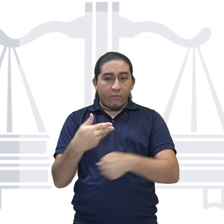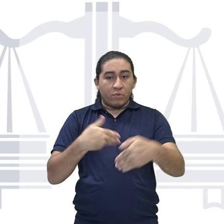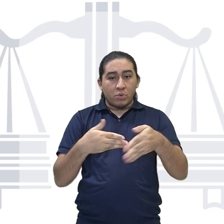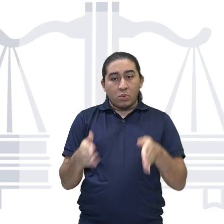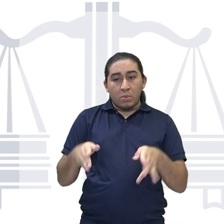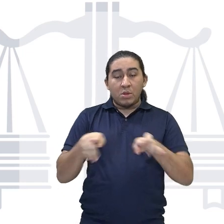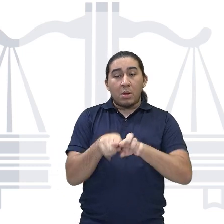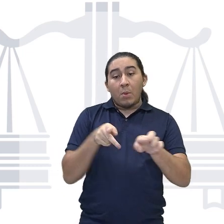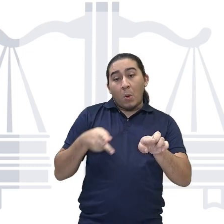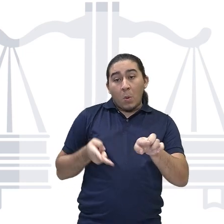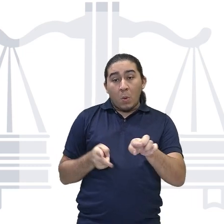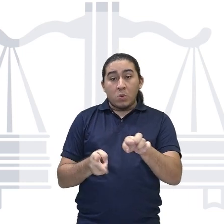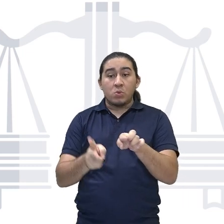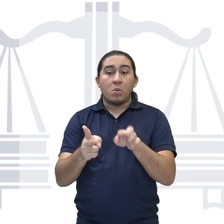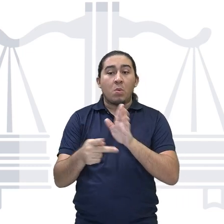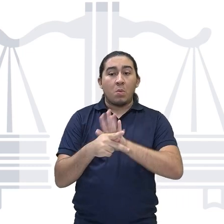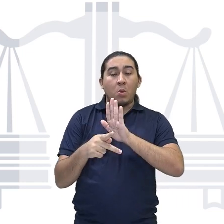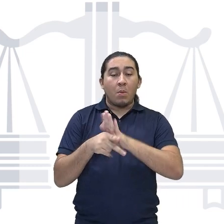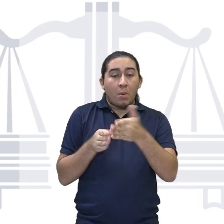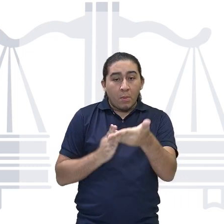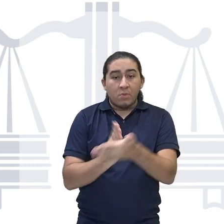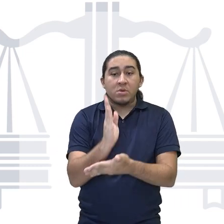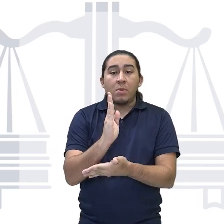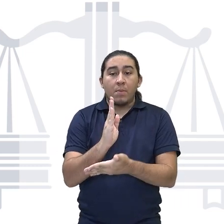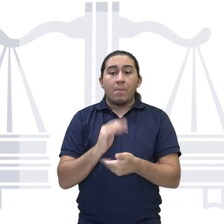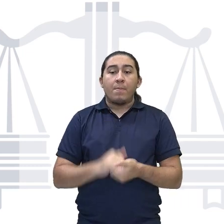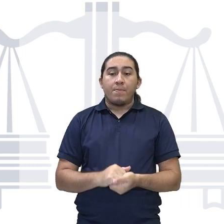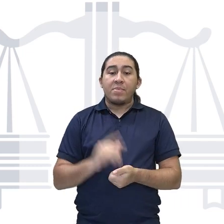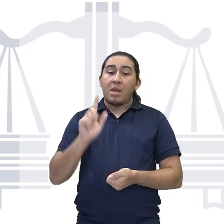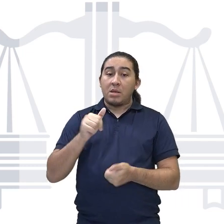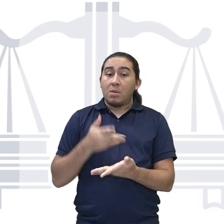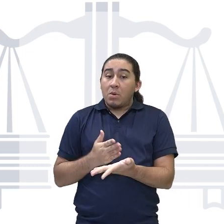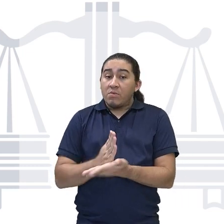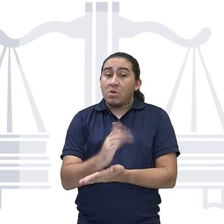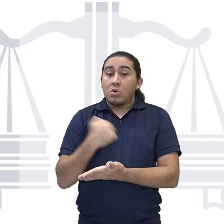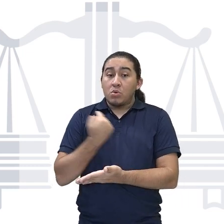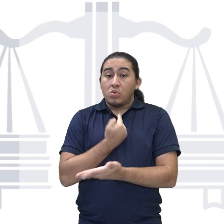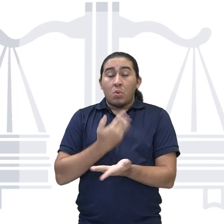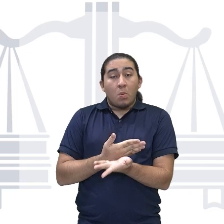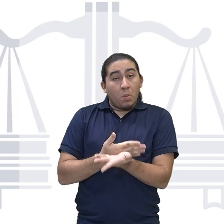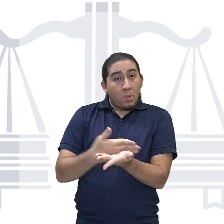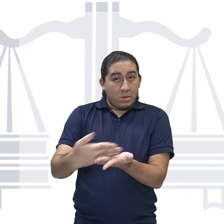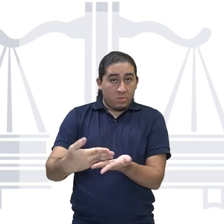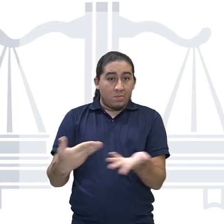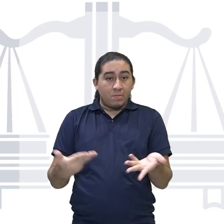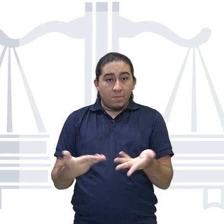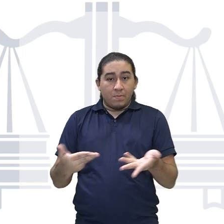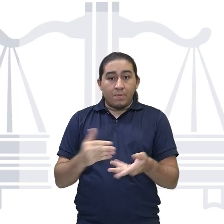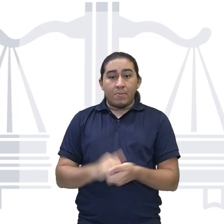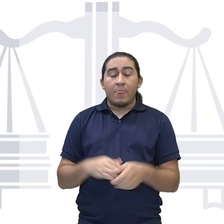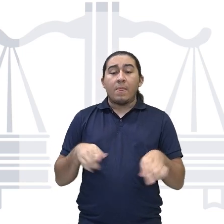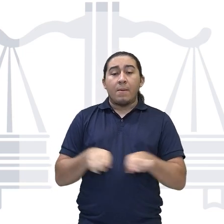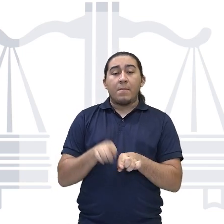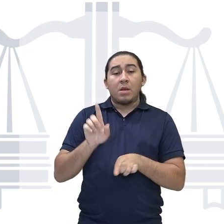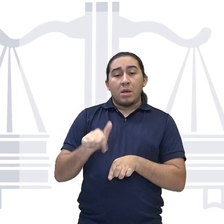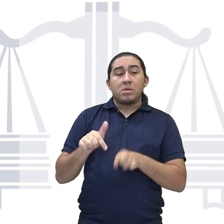segue o fluxo estabelecido de aprovação, esse fluxo que a gente conversou agora. Esse processo não só assegura, né, as demandas sejam